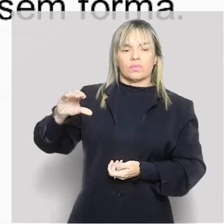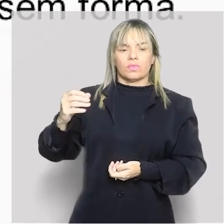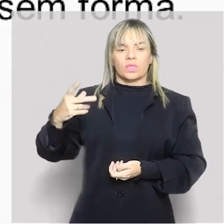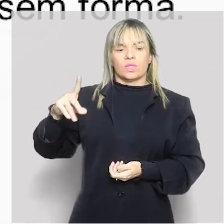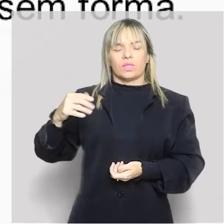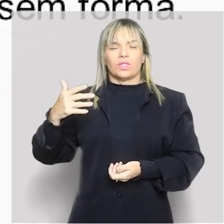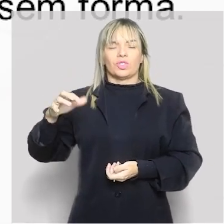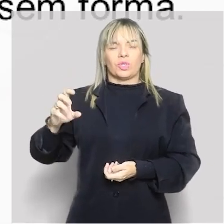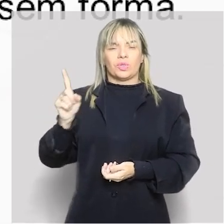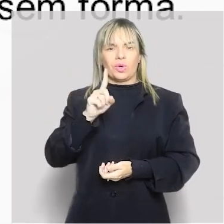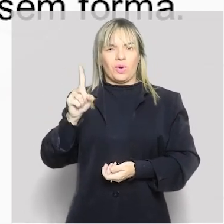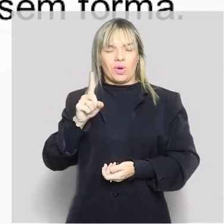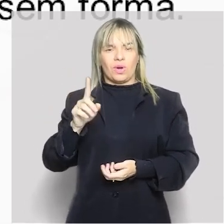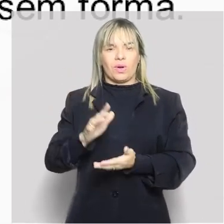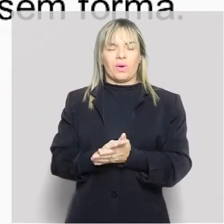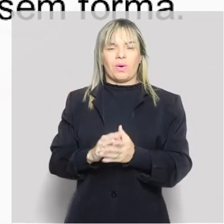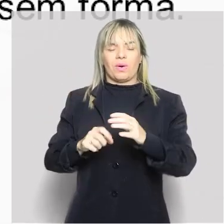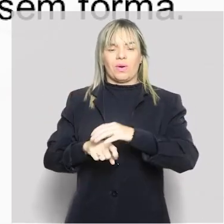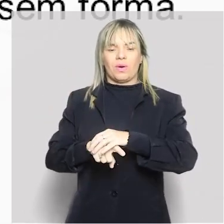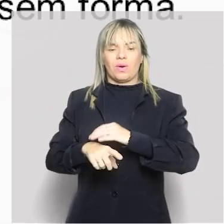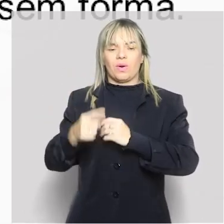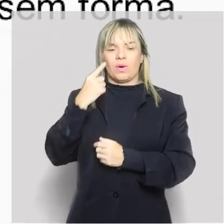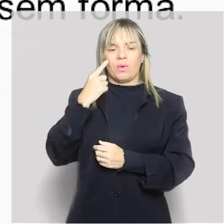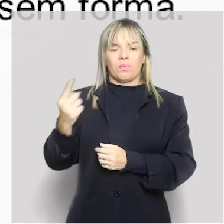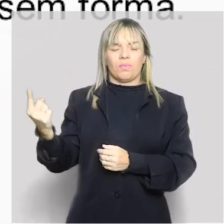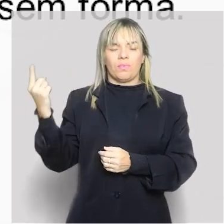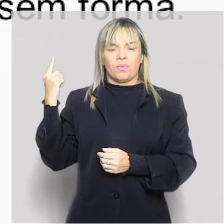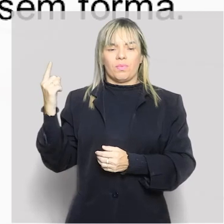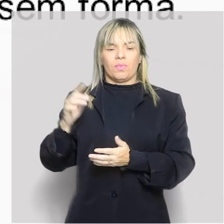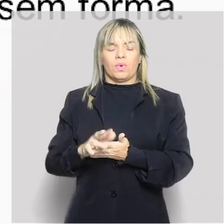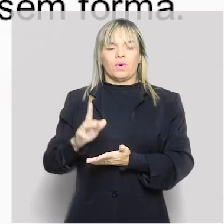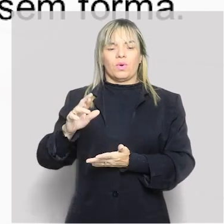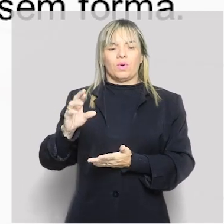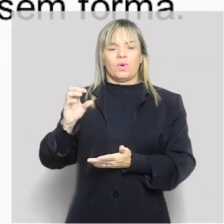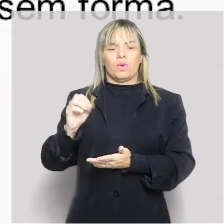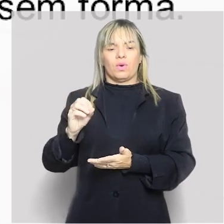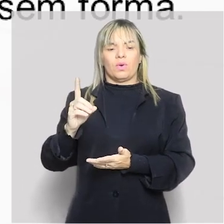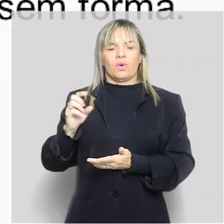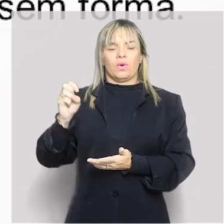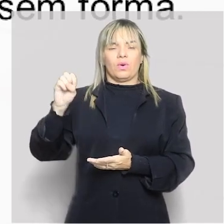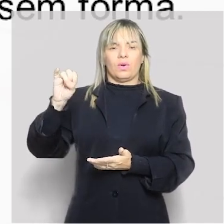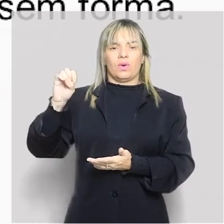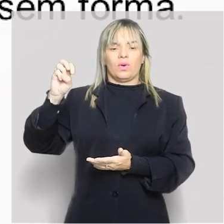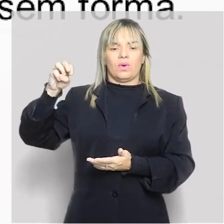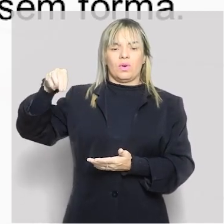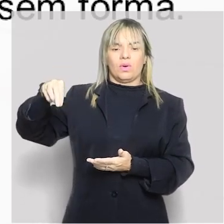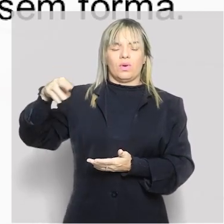tartarugas ninja, não. Duchamp, aquele do vaso sanitário, que gera